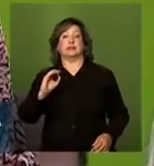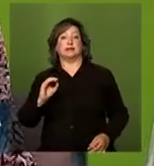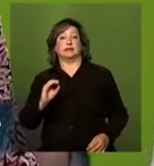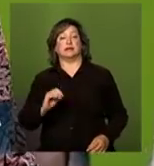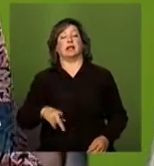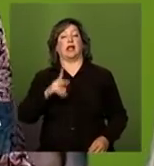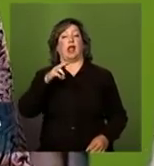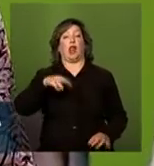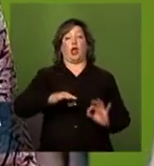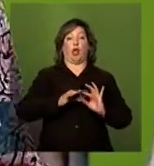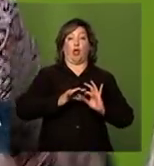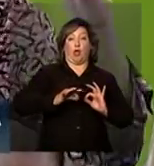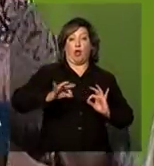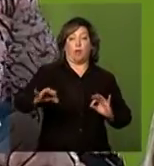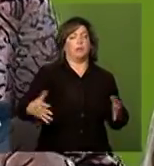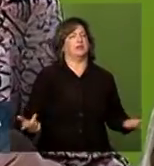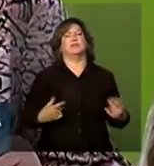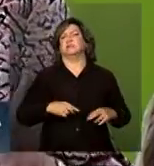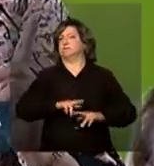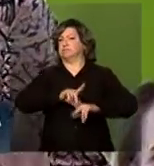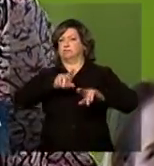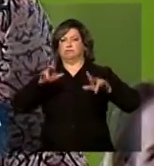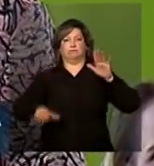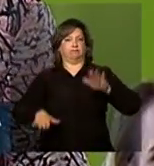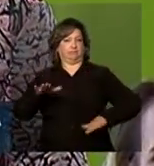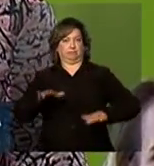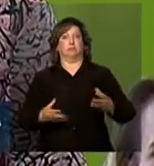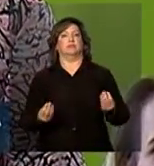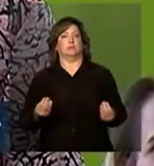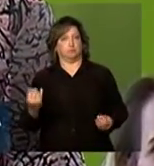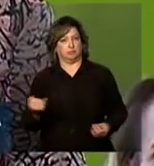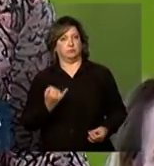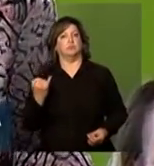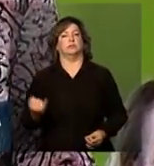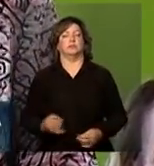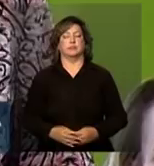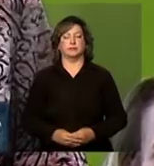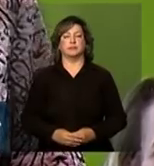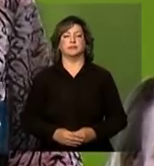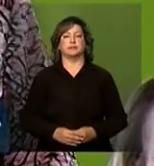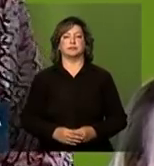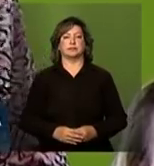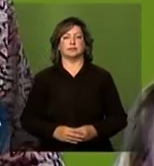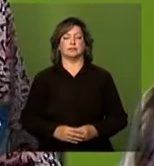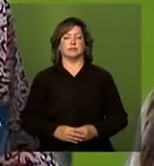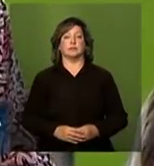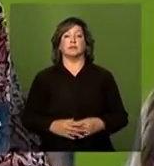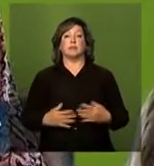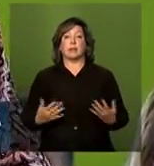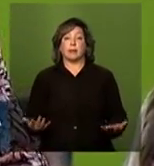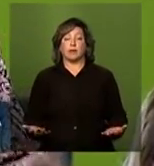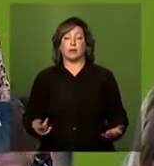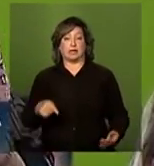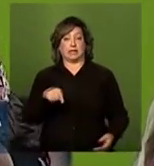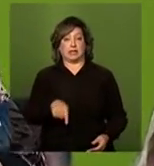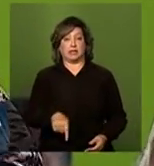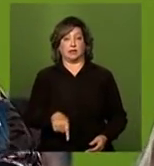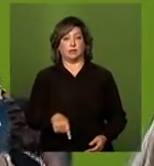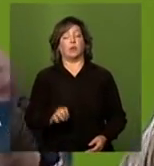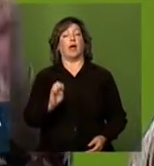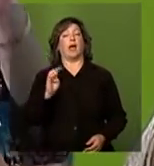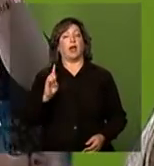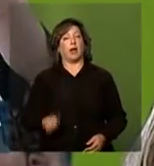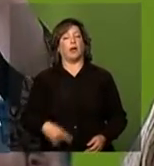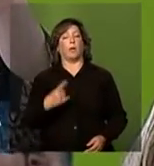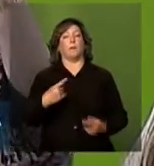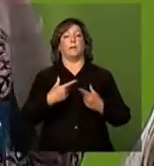estada Vicinal ou seja tem números muito importantes e isso é algo